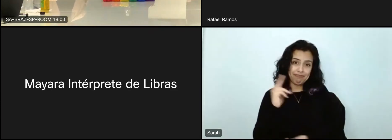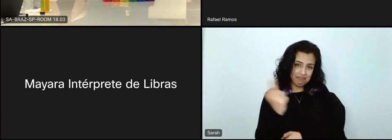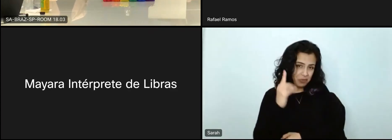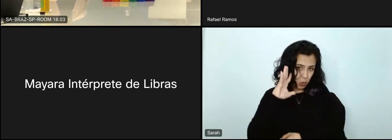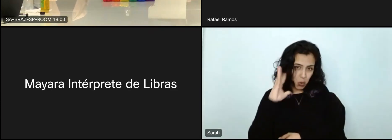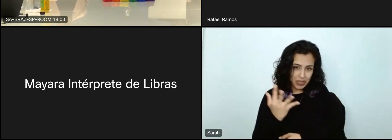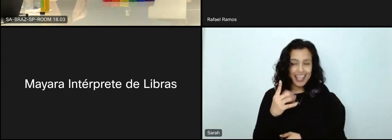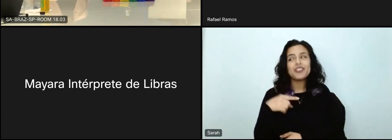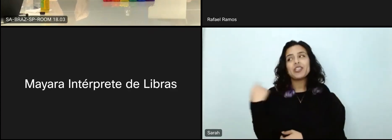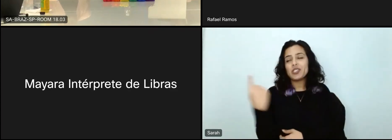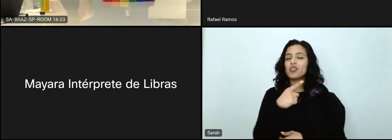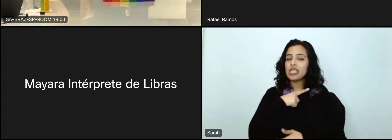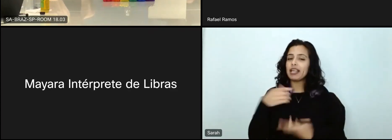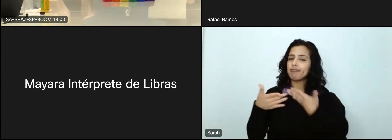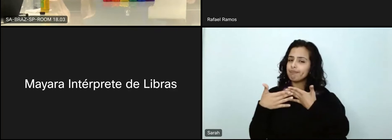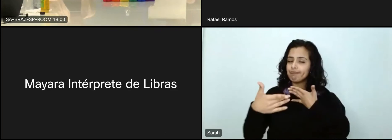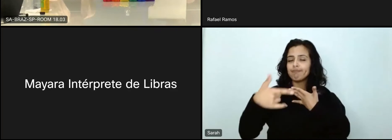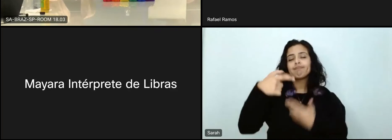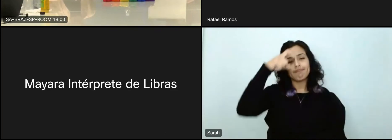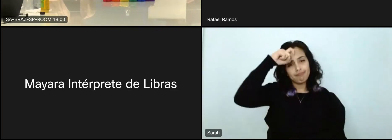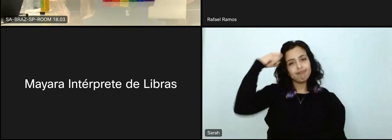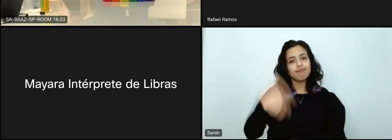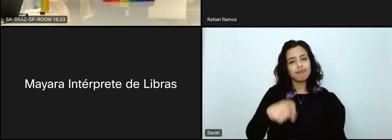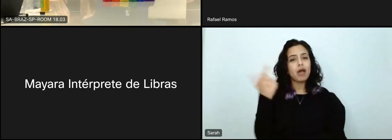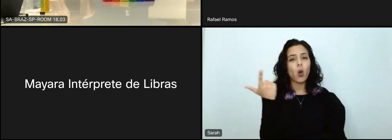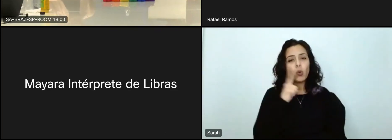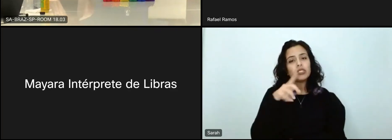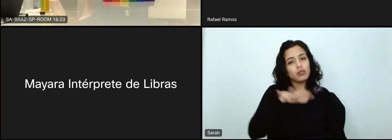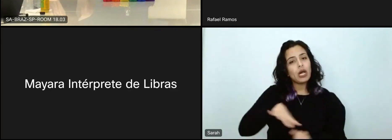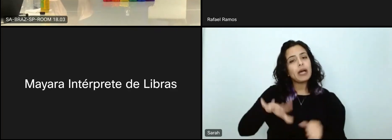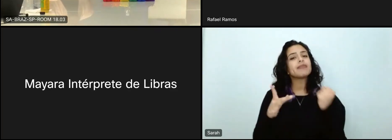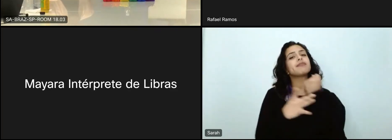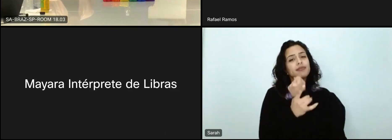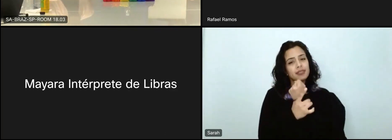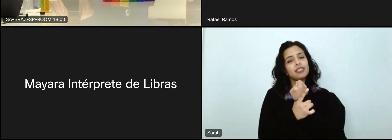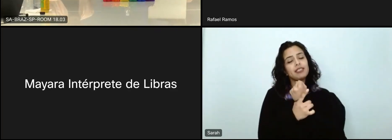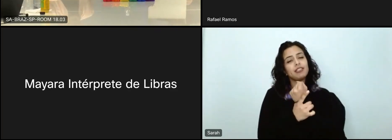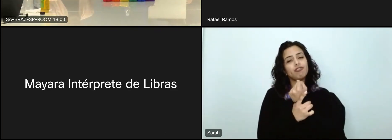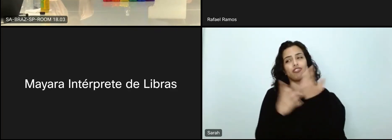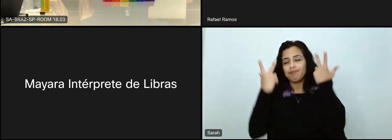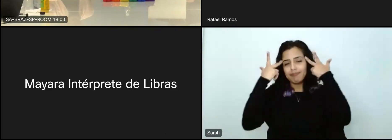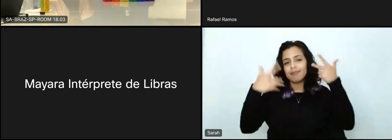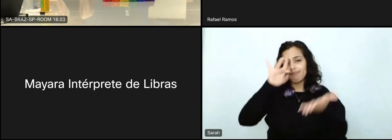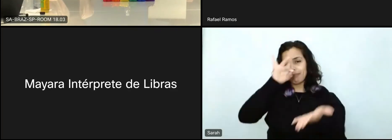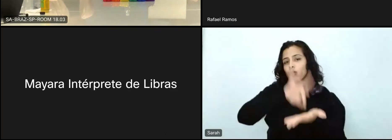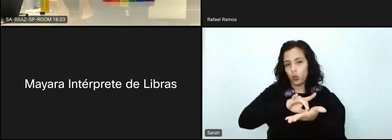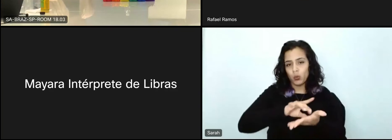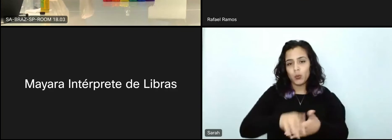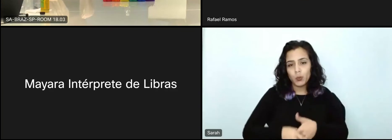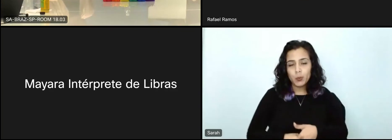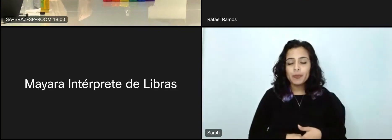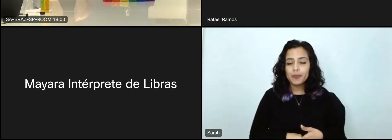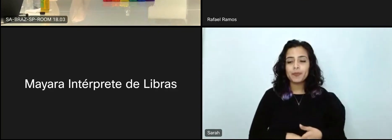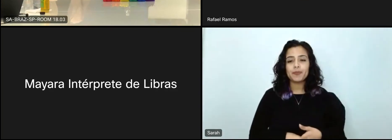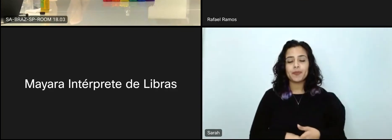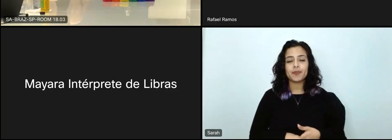trabalho pela frente para tornar esses ambientes seguros e para fazer disso uma verdade, né? Com certeza. E aí, Moisés?